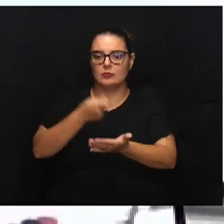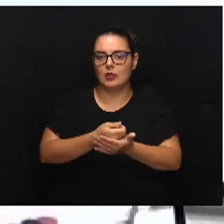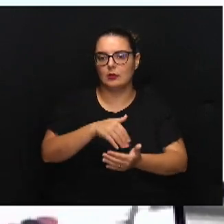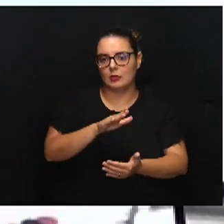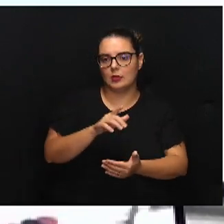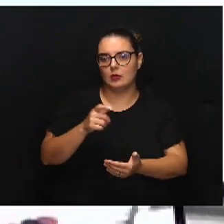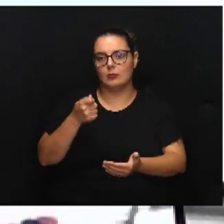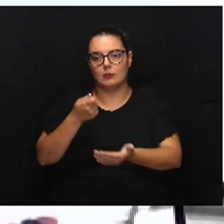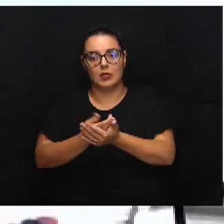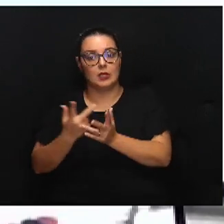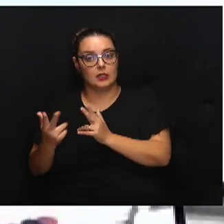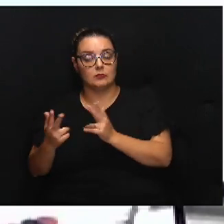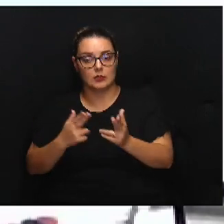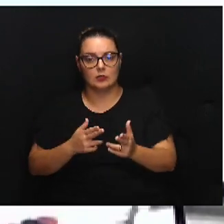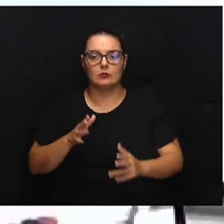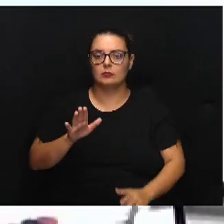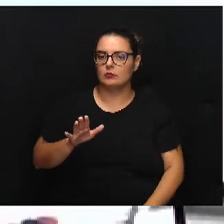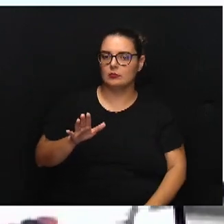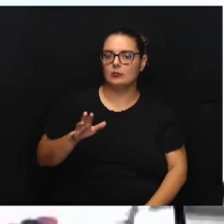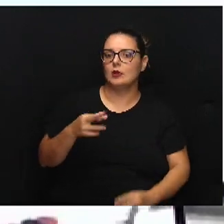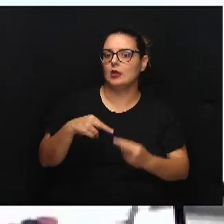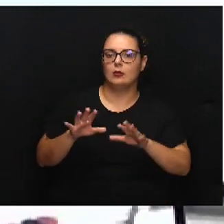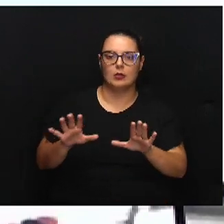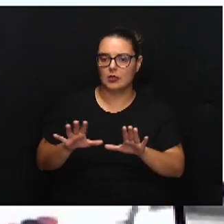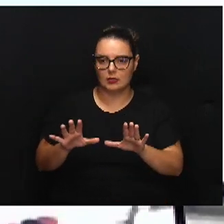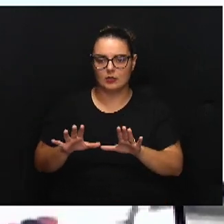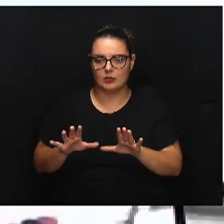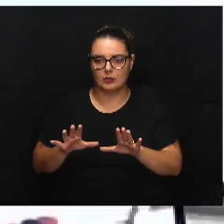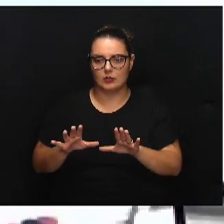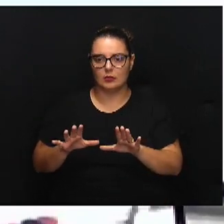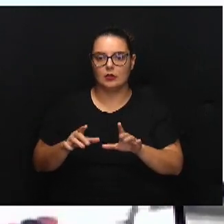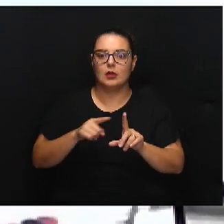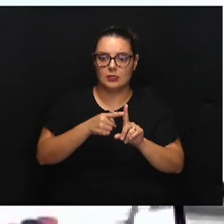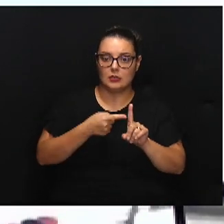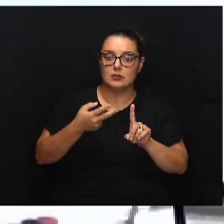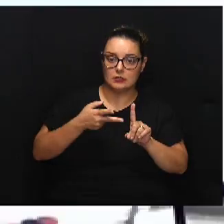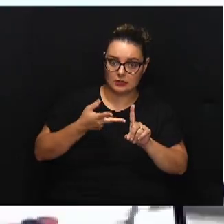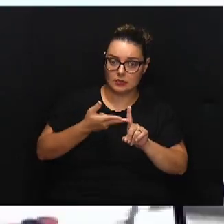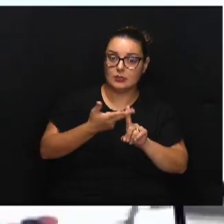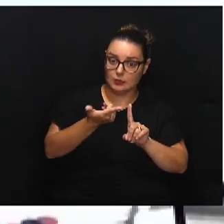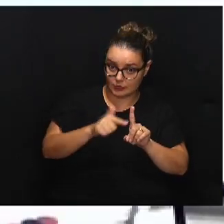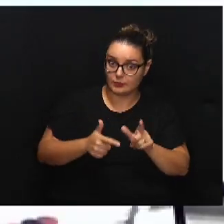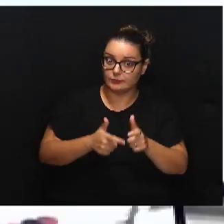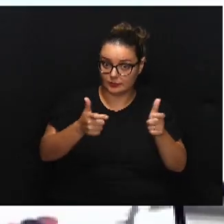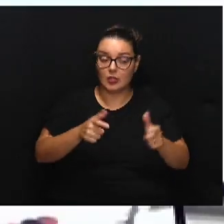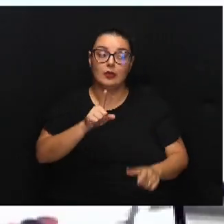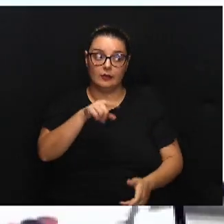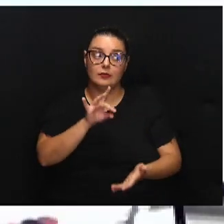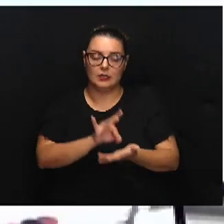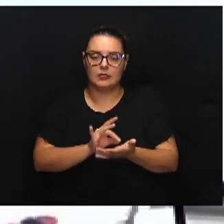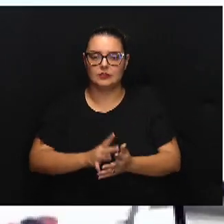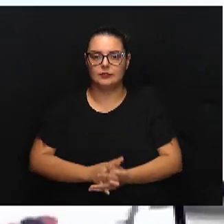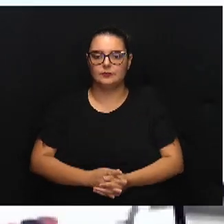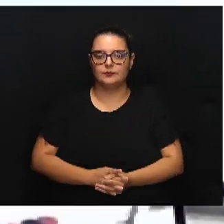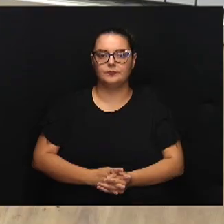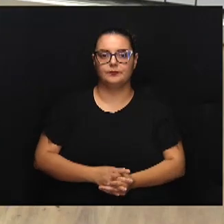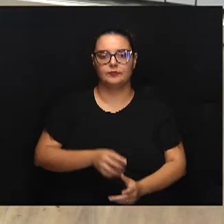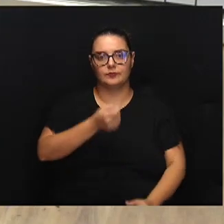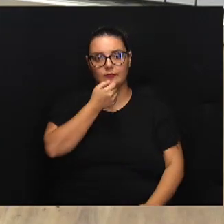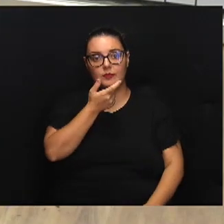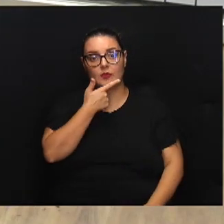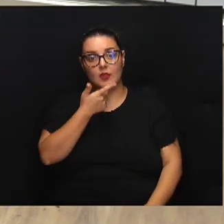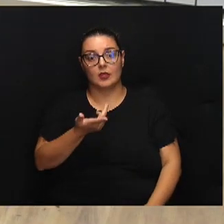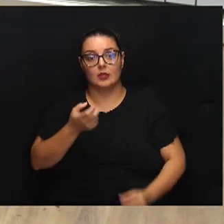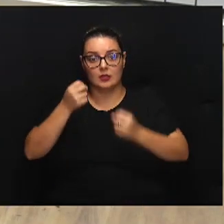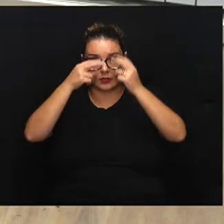paga igual, mas a questão não é essa, a cesárea continua subindo. É verdade. Fernanda, então,